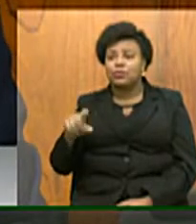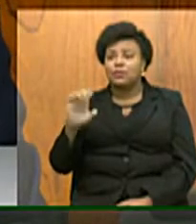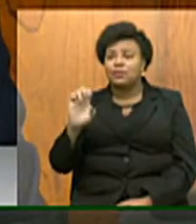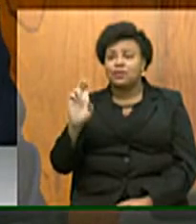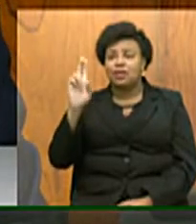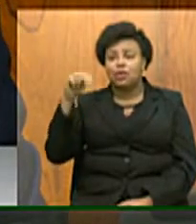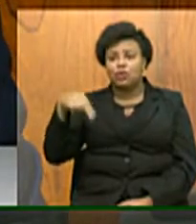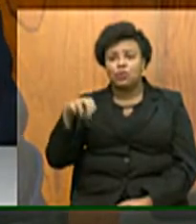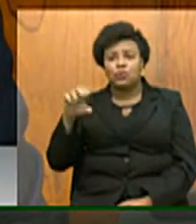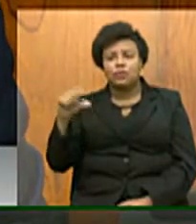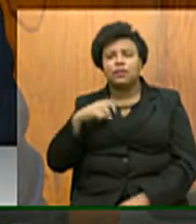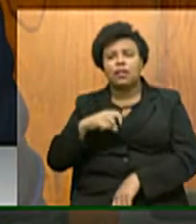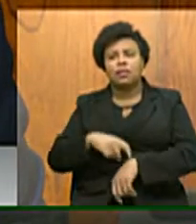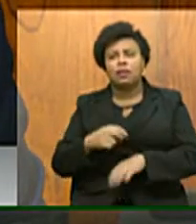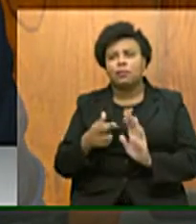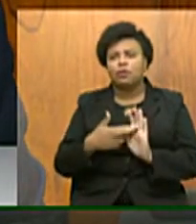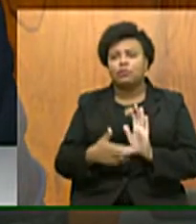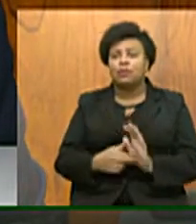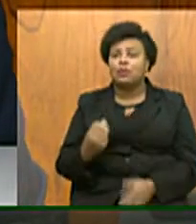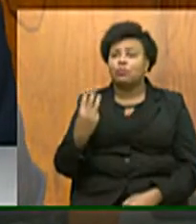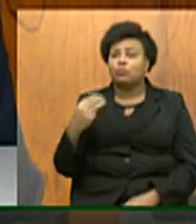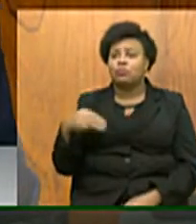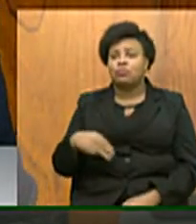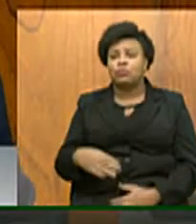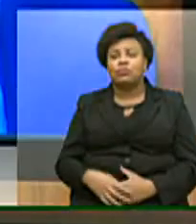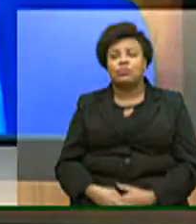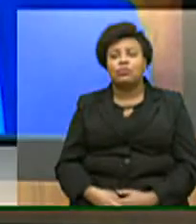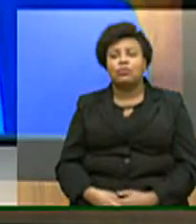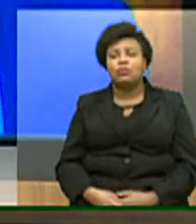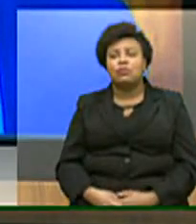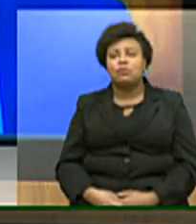está à sua disposição pelo tempo regimental de 3 minutos.